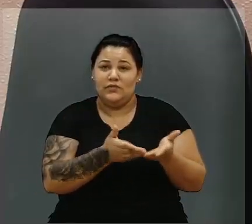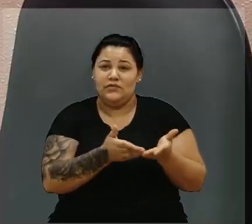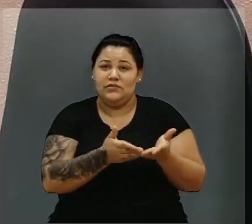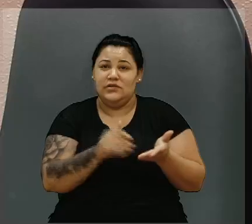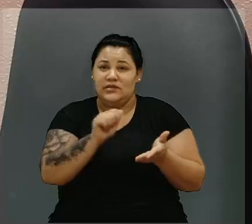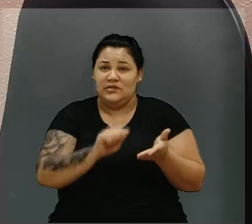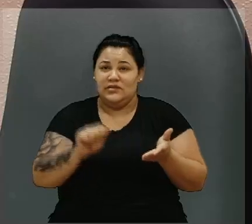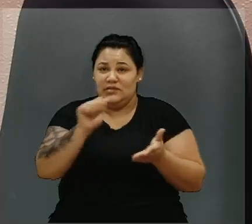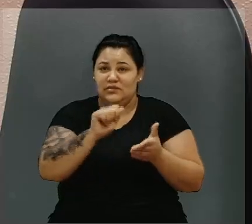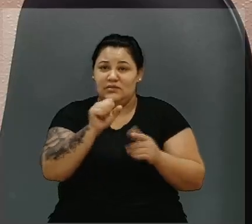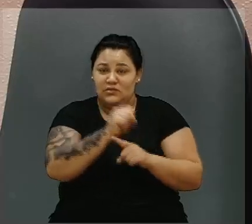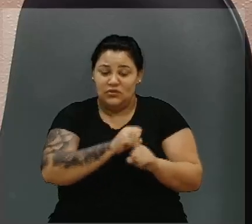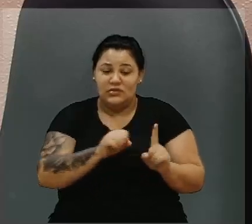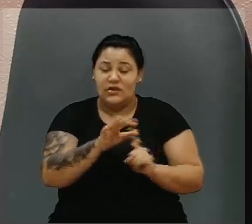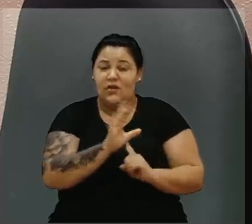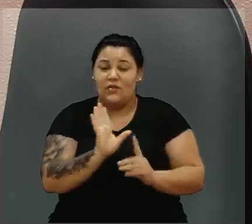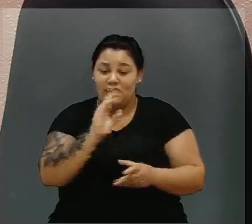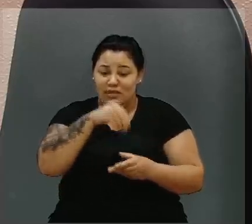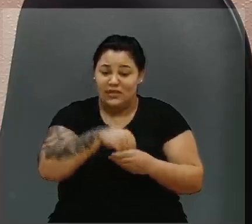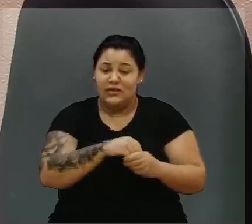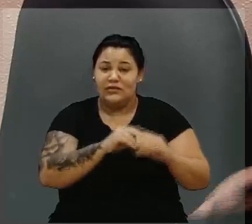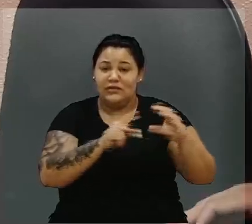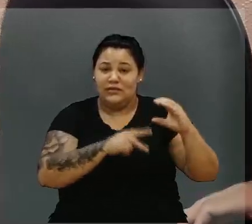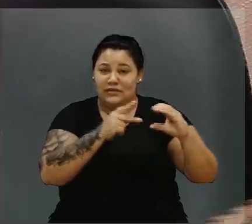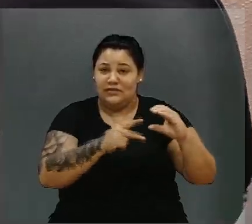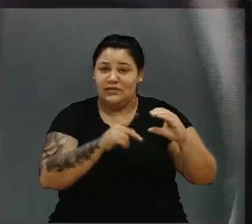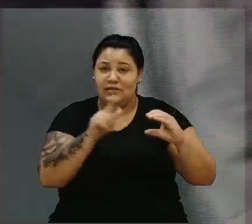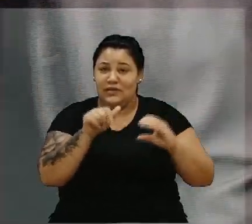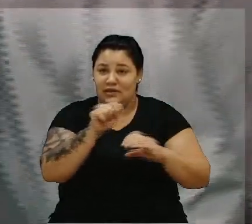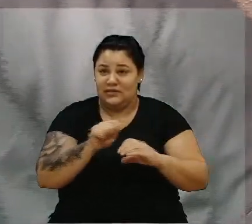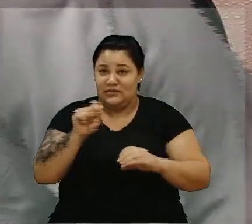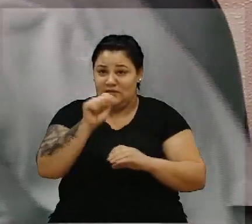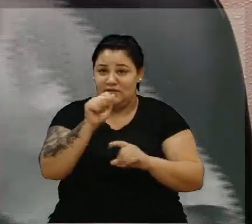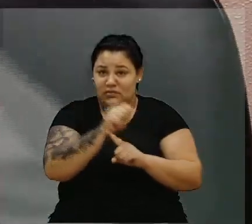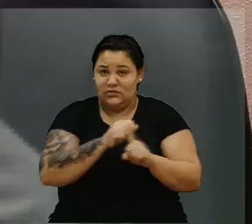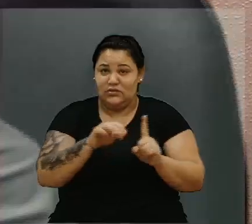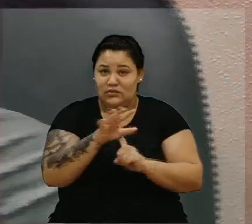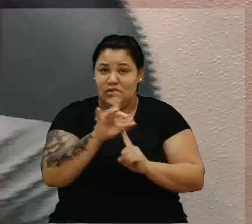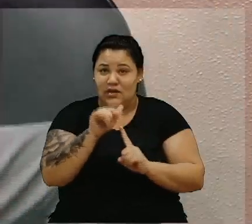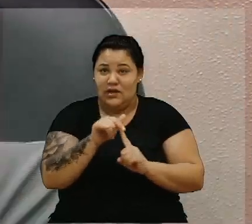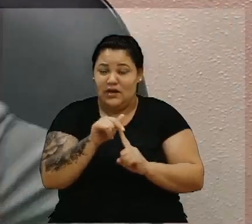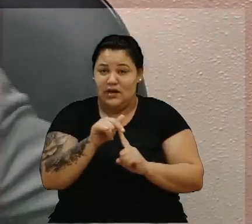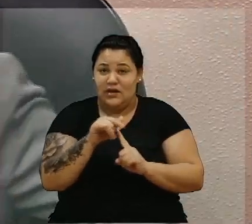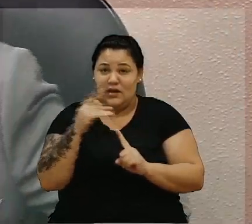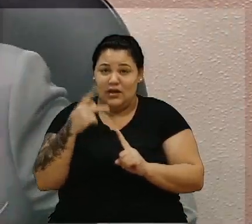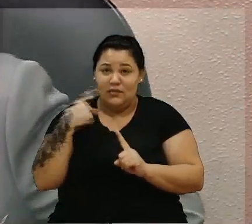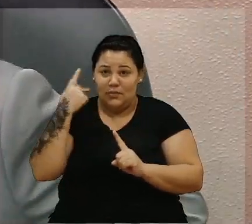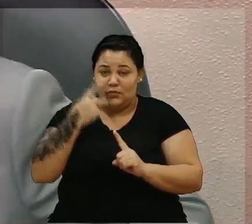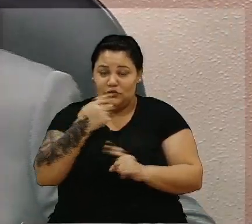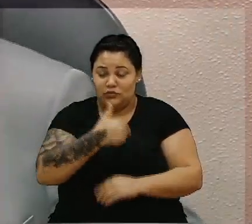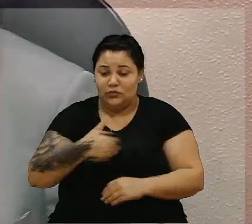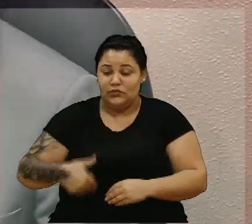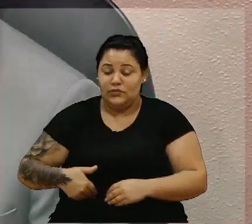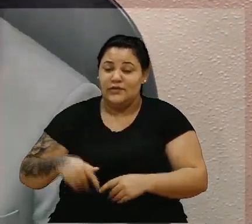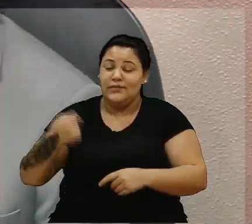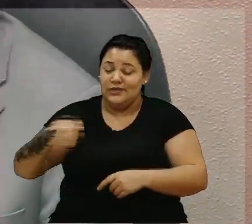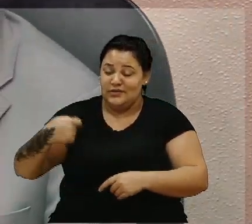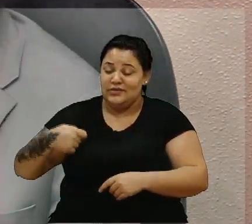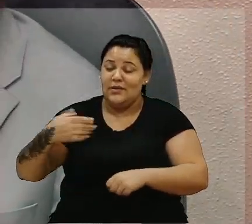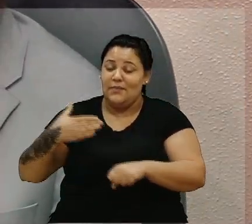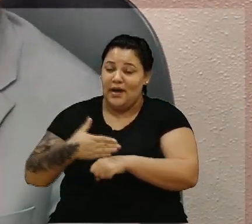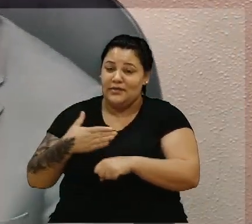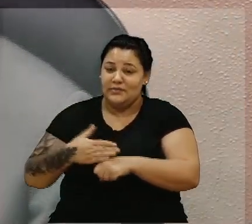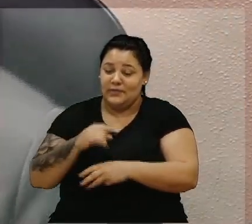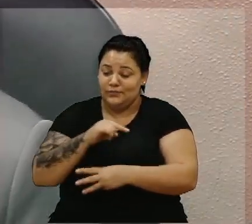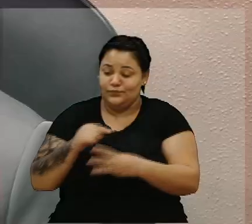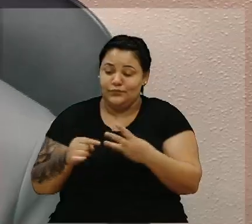social na Câmara, né? E assistência social é uma política pública que faz parte do tripé da seguridade. Então, essa